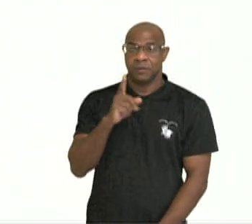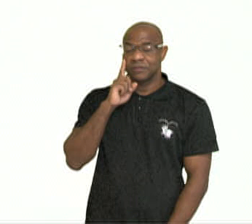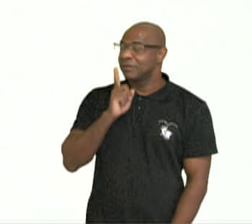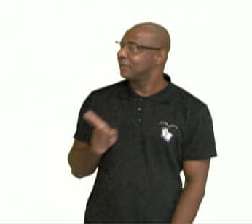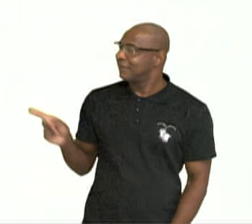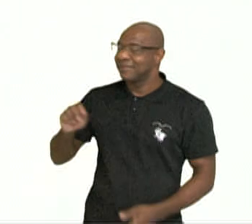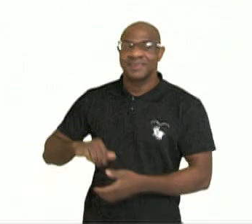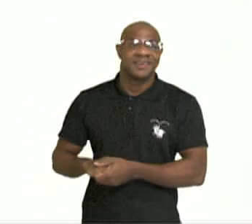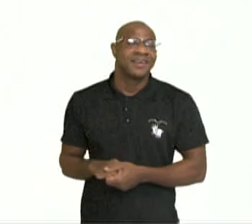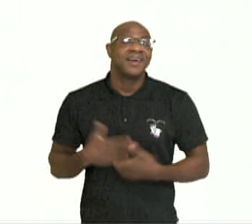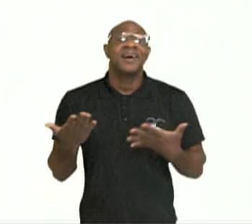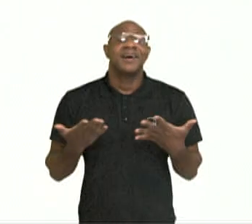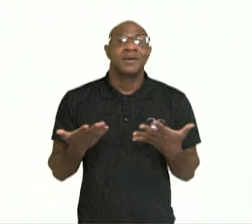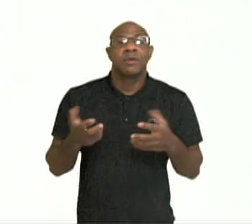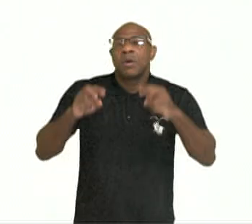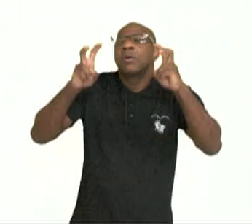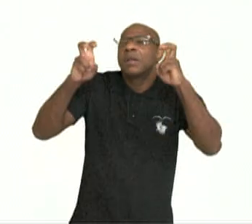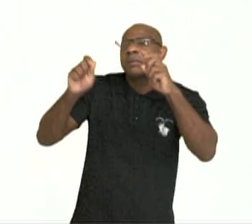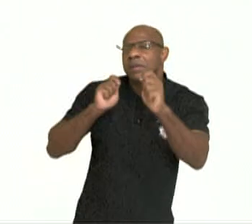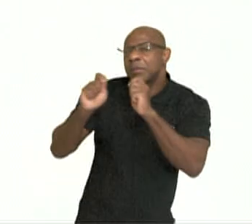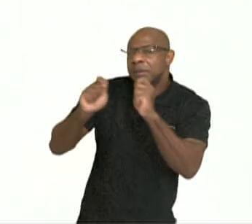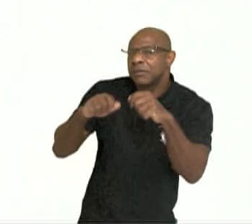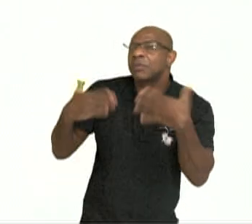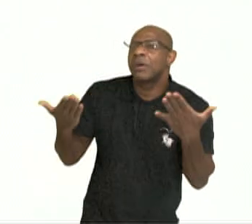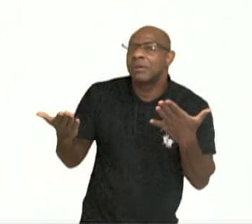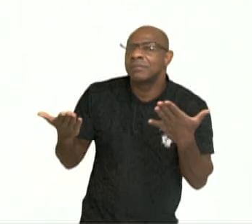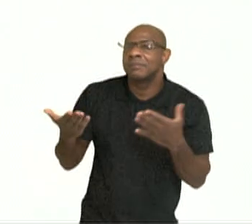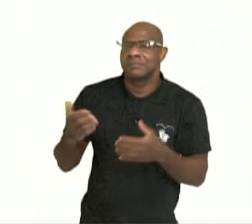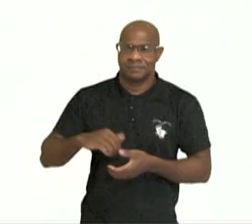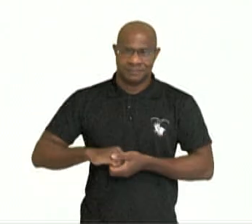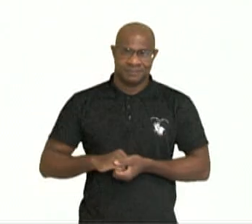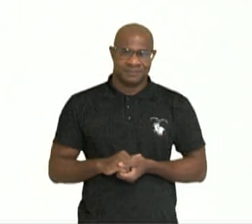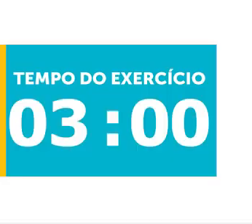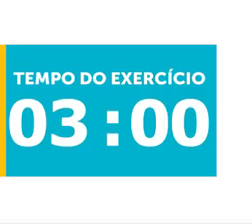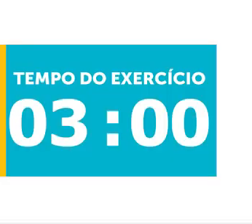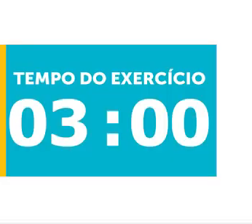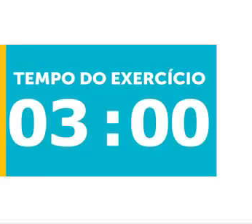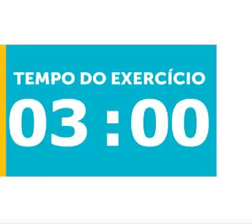questão: qual o assunto da reportagem? Eu vou te dar um tempinho.